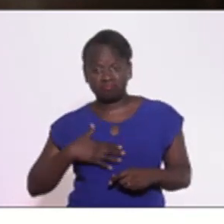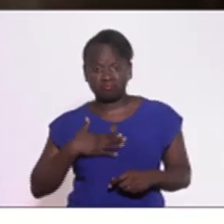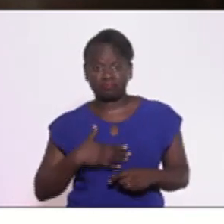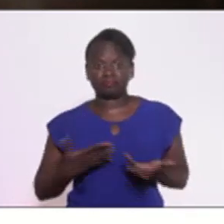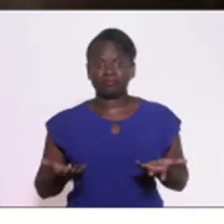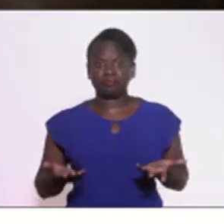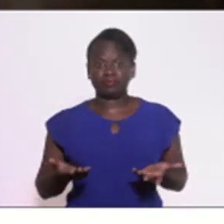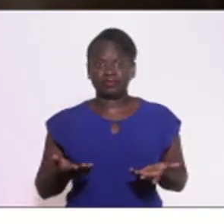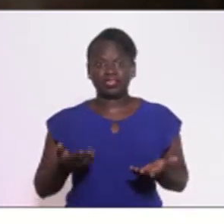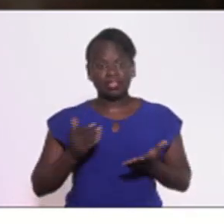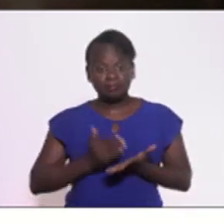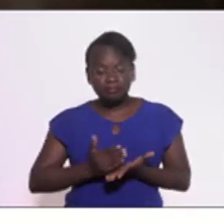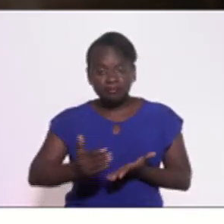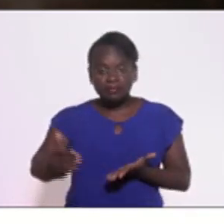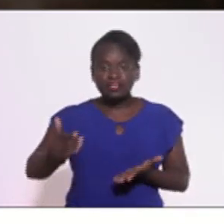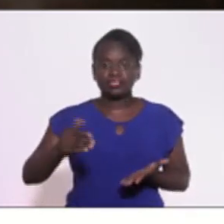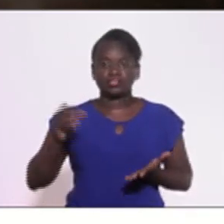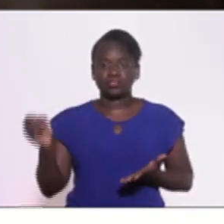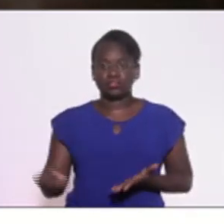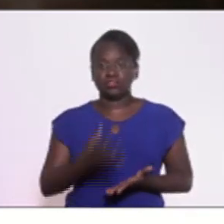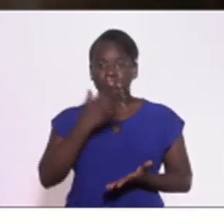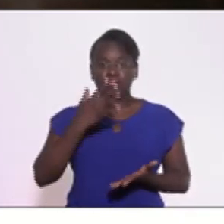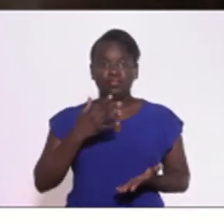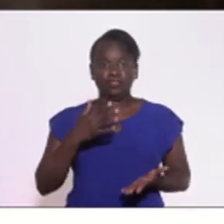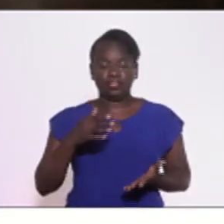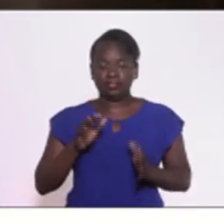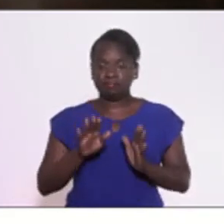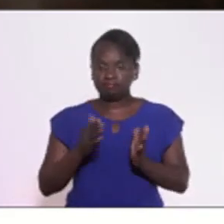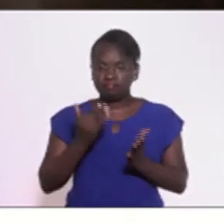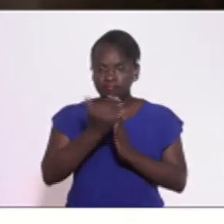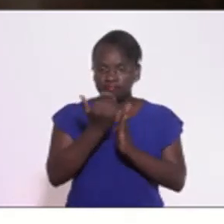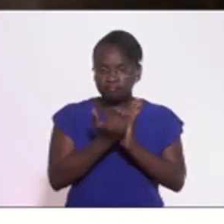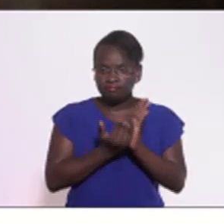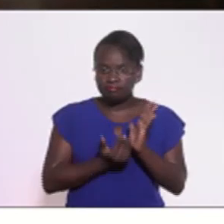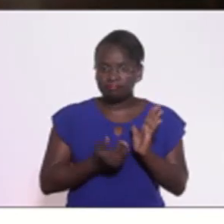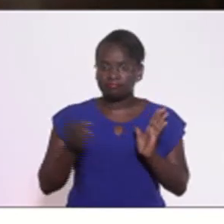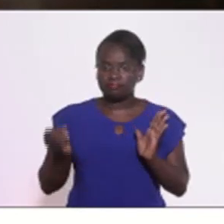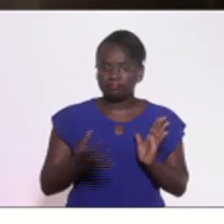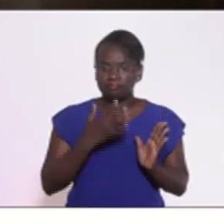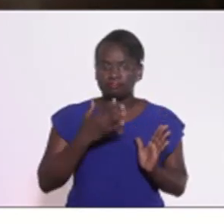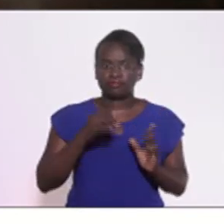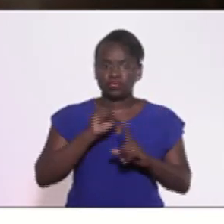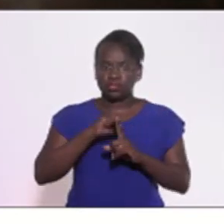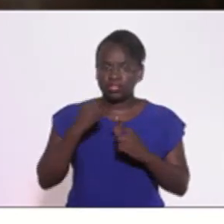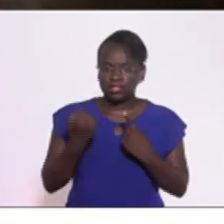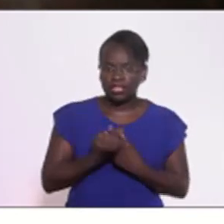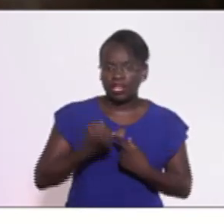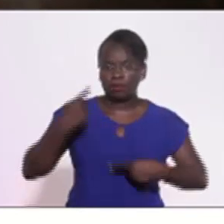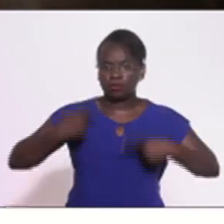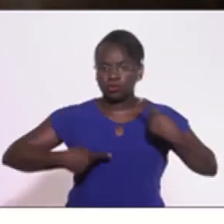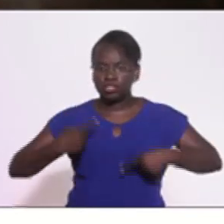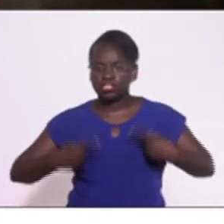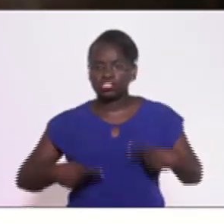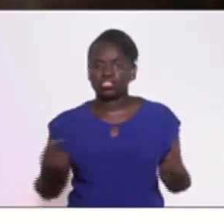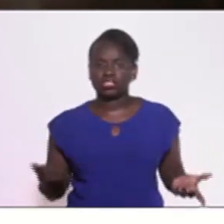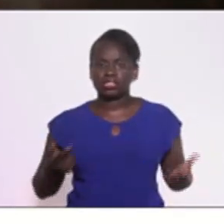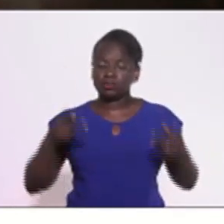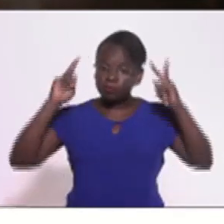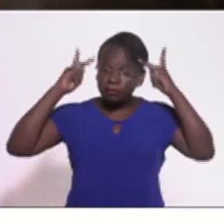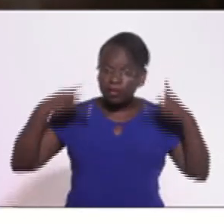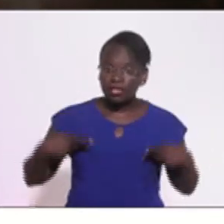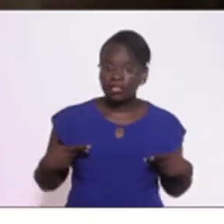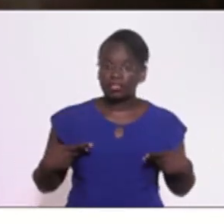sabe? A partir daí, abriu uma nova agenda, né? Social, política,